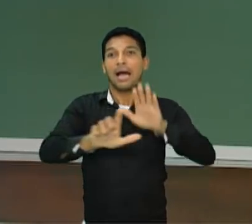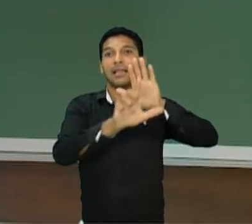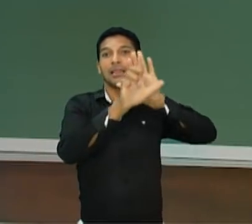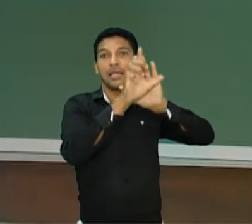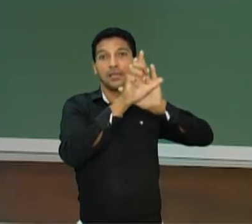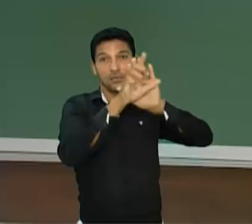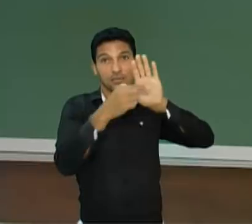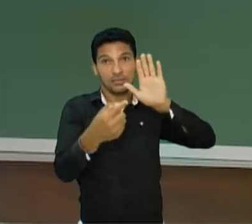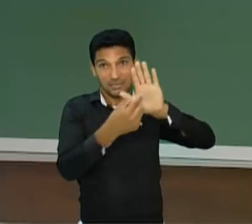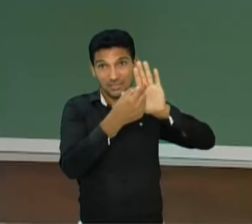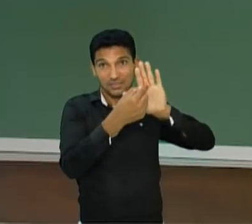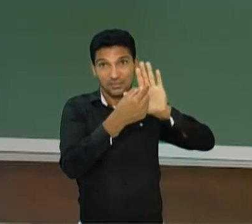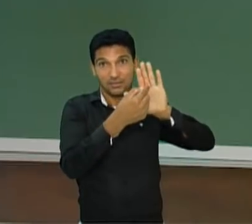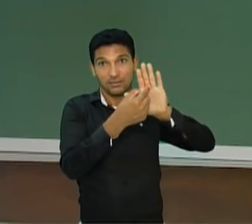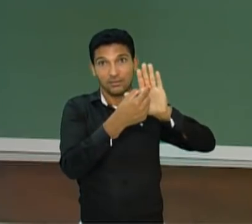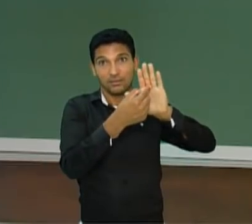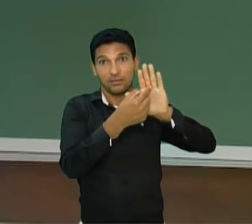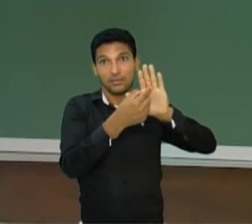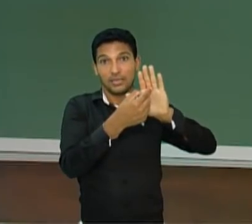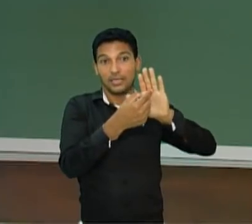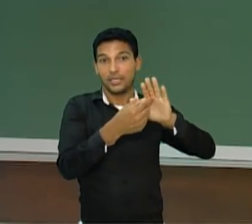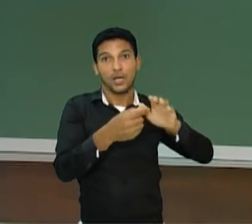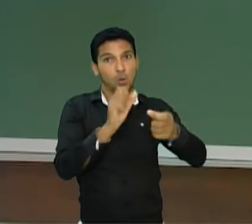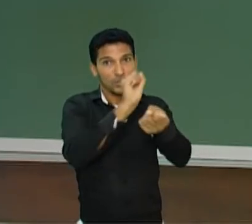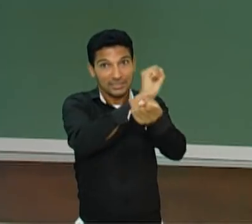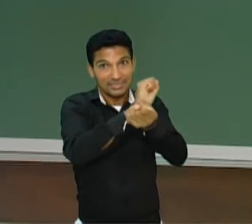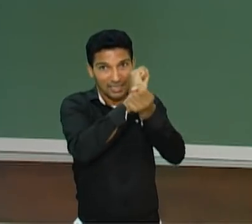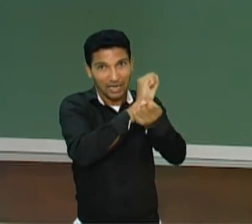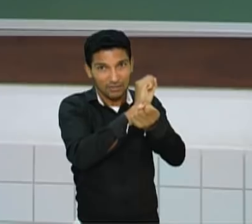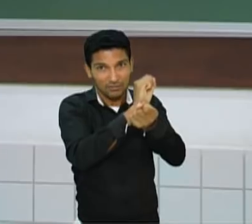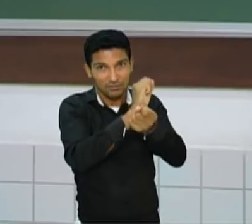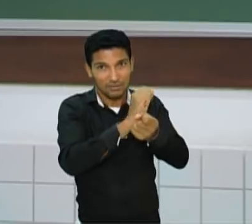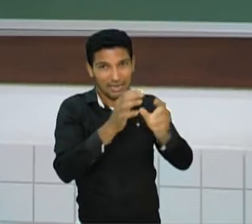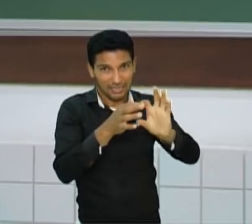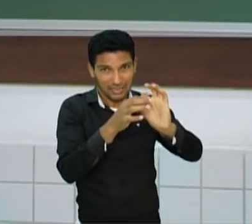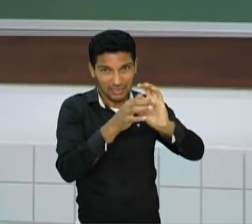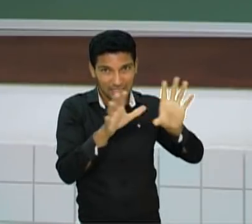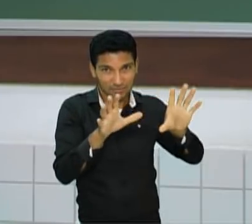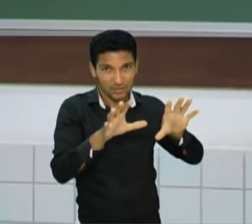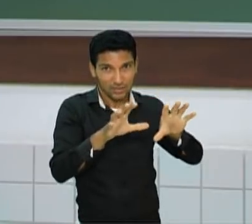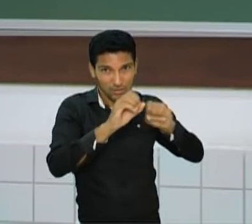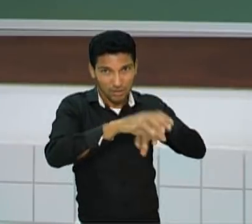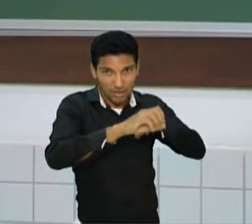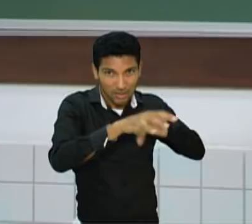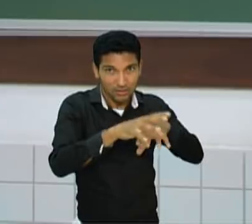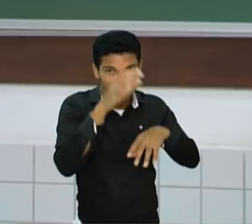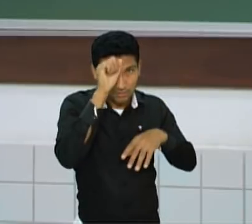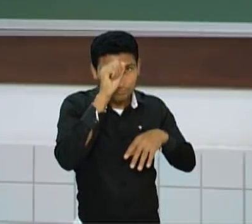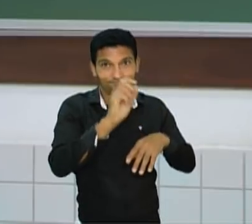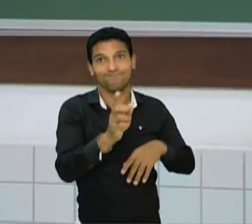que você conheça um pouco mais da história do professor Cleto. Assista o vídeo e nós já voltamos.